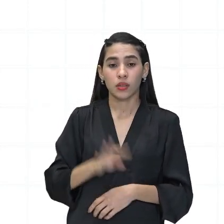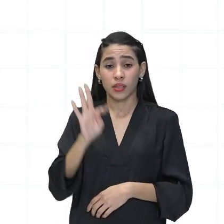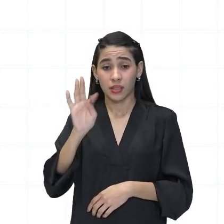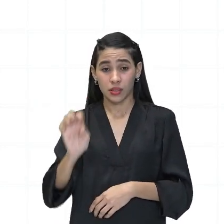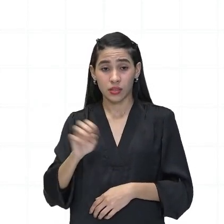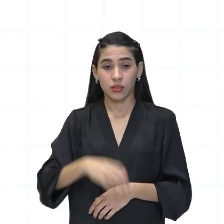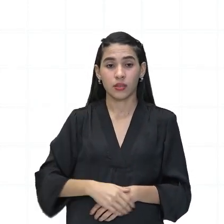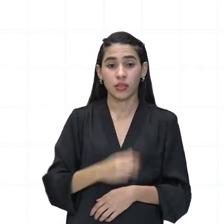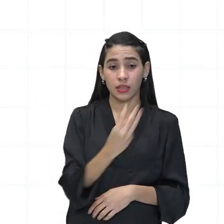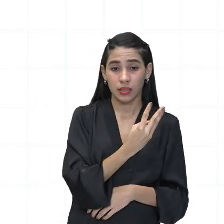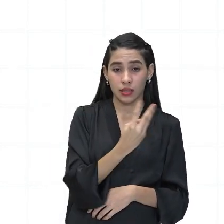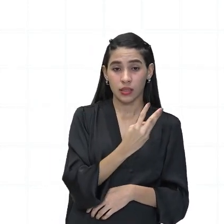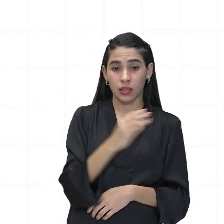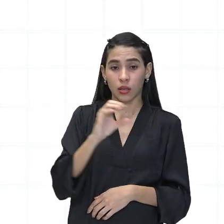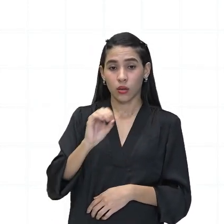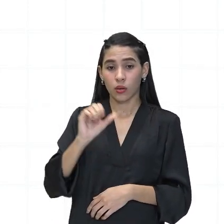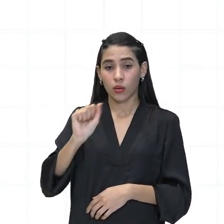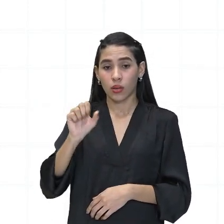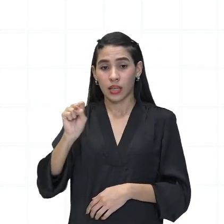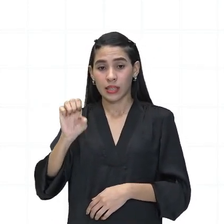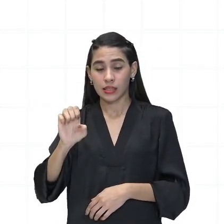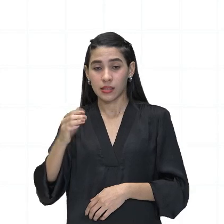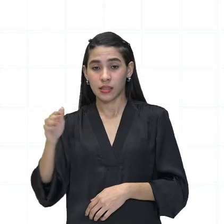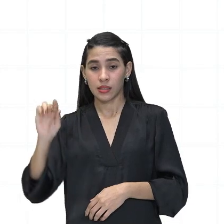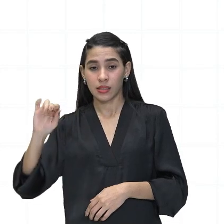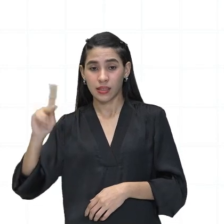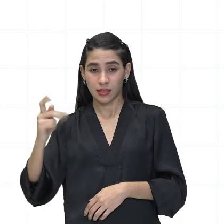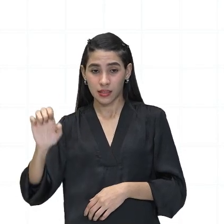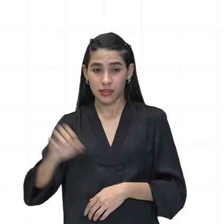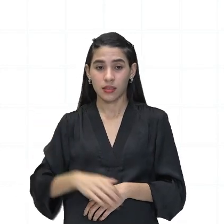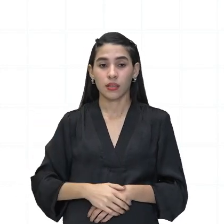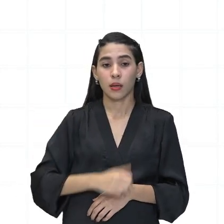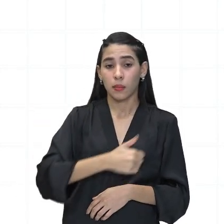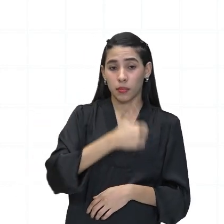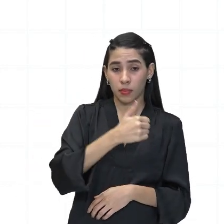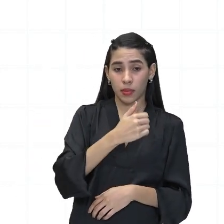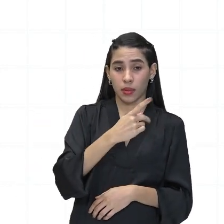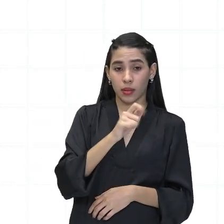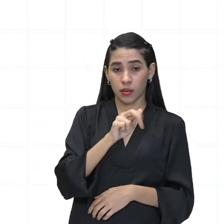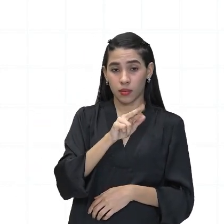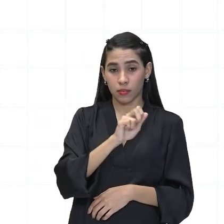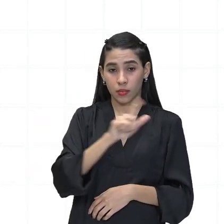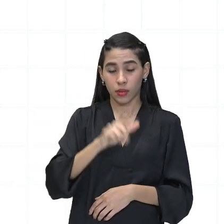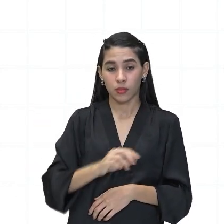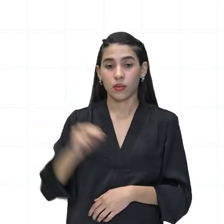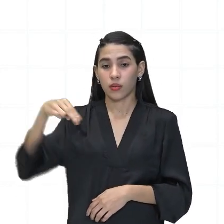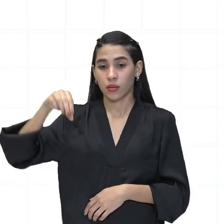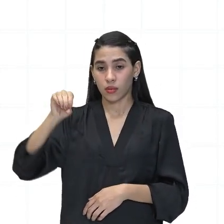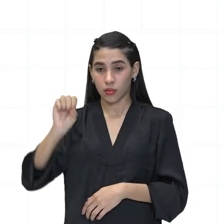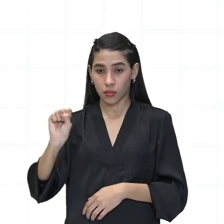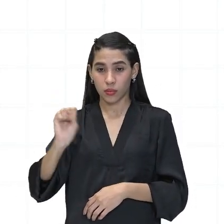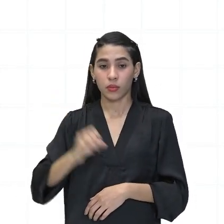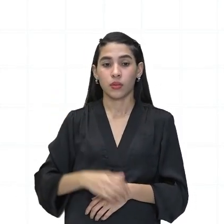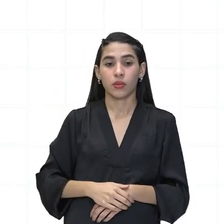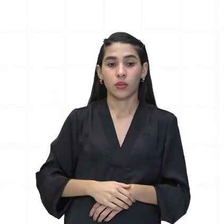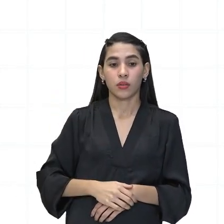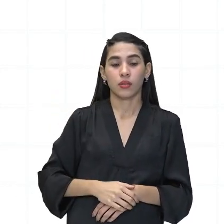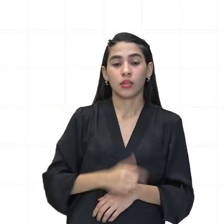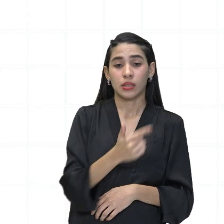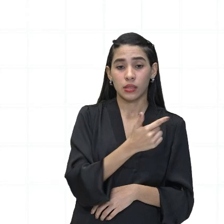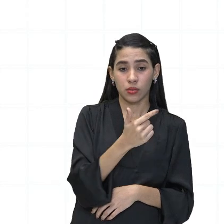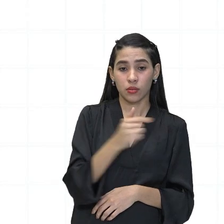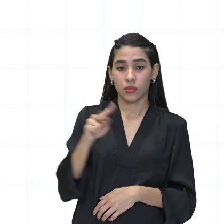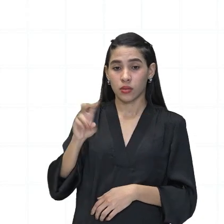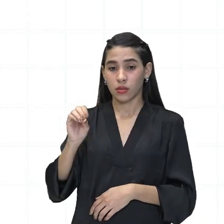pessoa do singular, o, a, si, lhe. Primeira pessoa do plural, nos, segunda pessoa do plural, vos, e